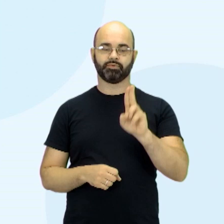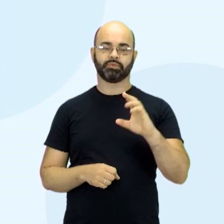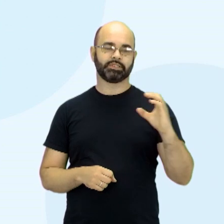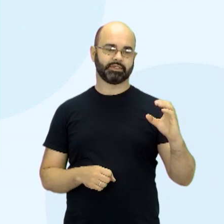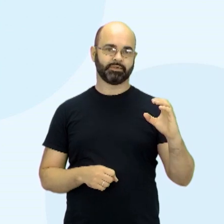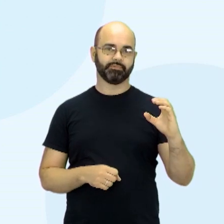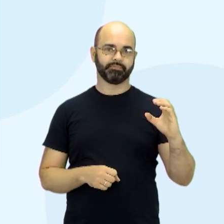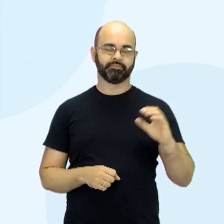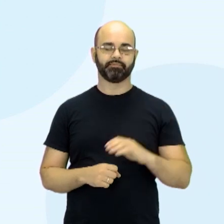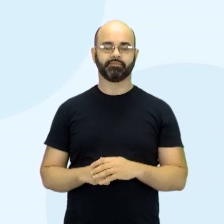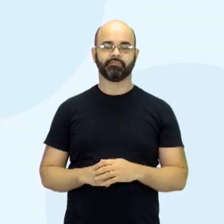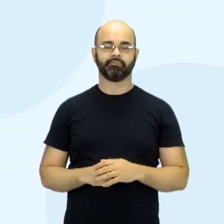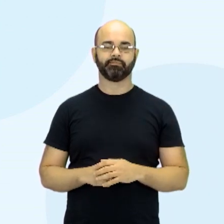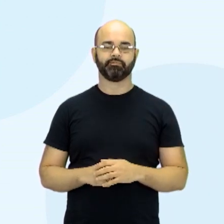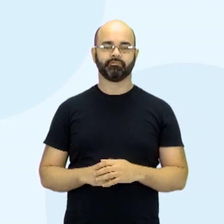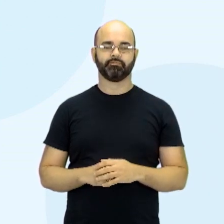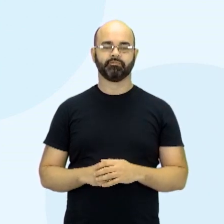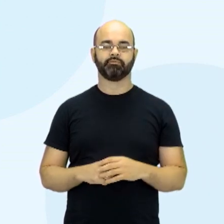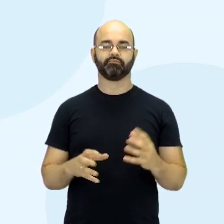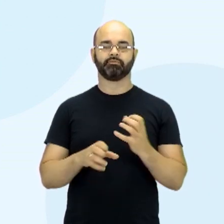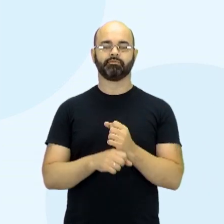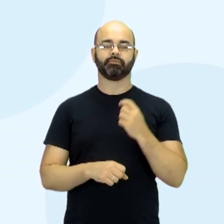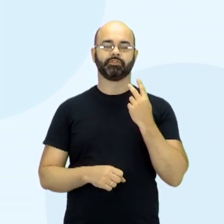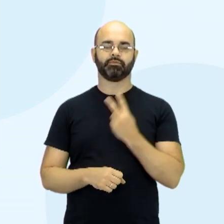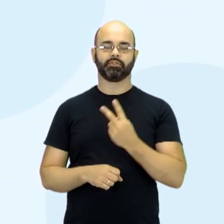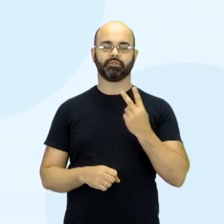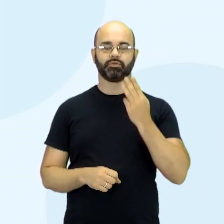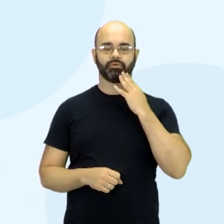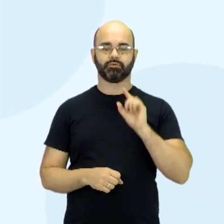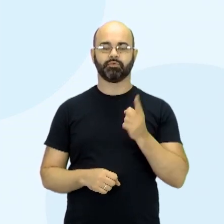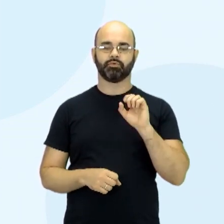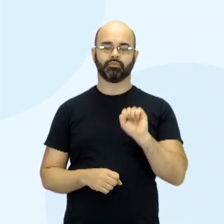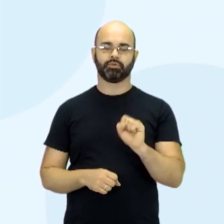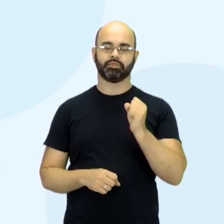conservação, perfazendo aí